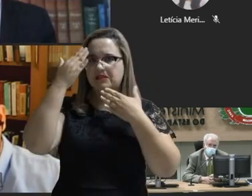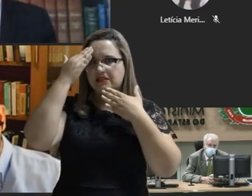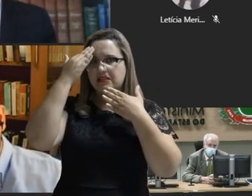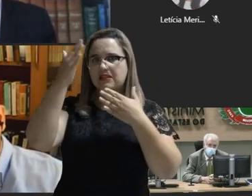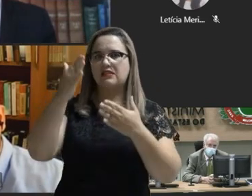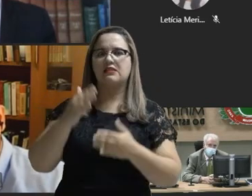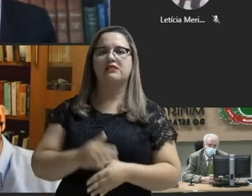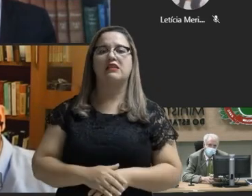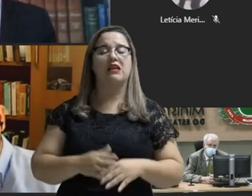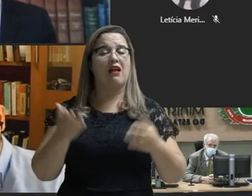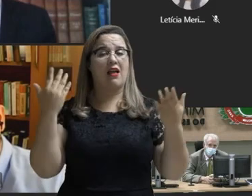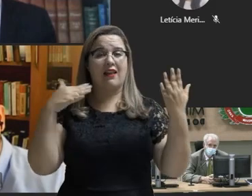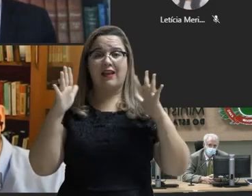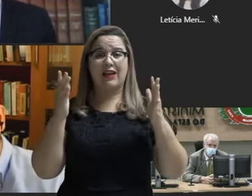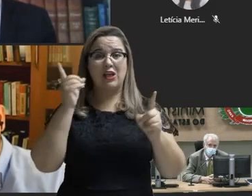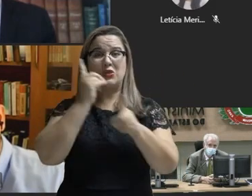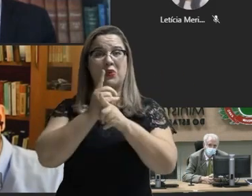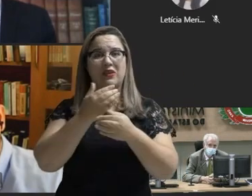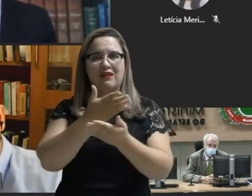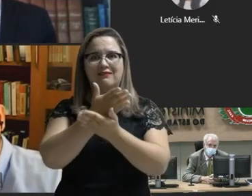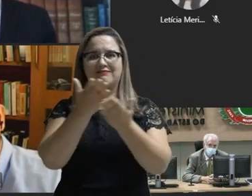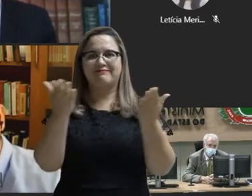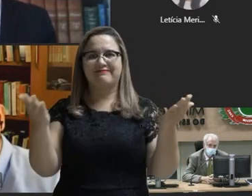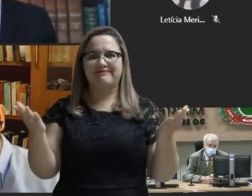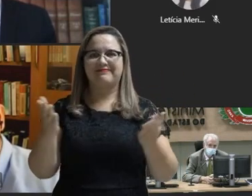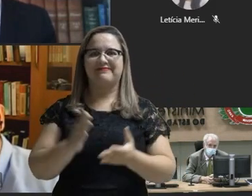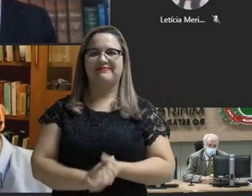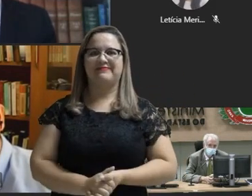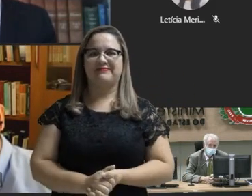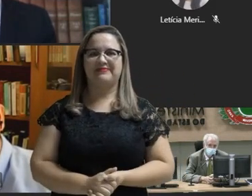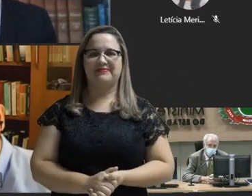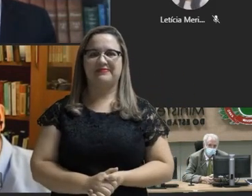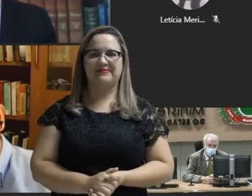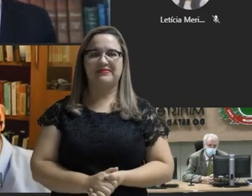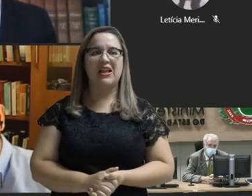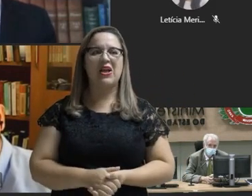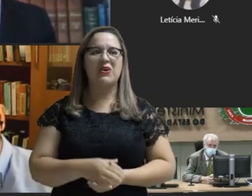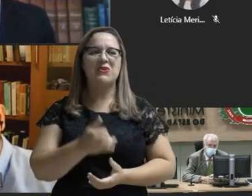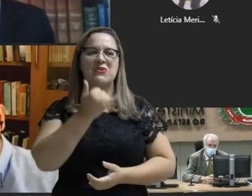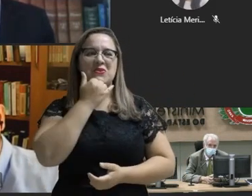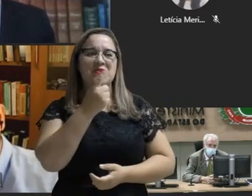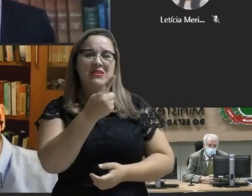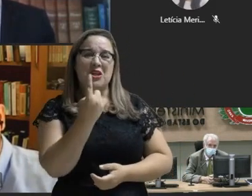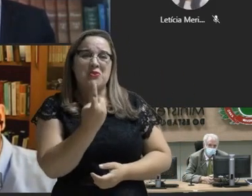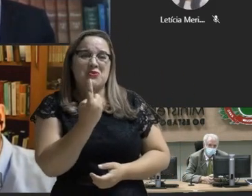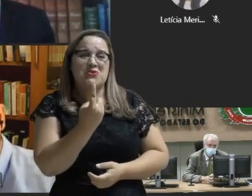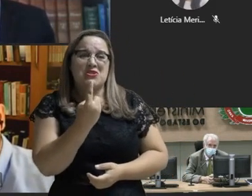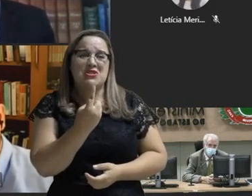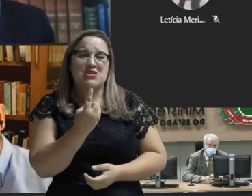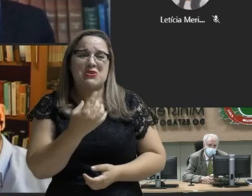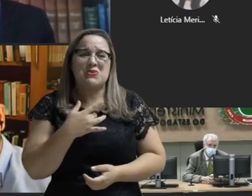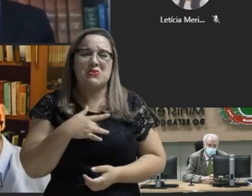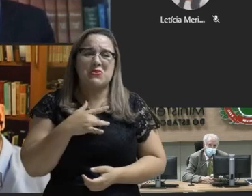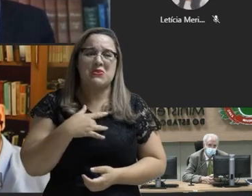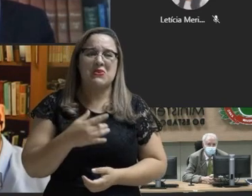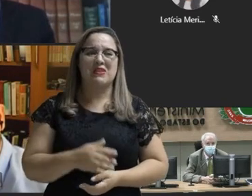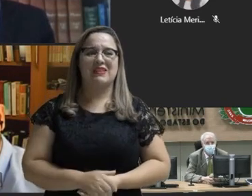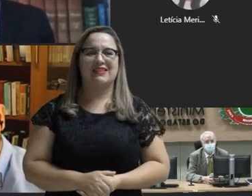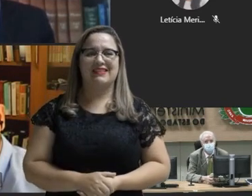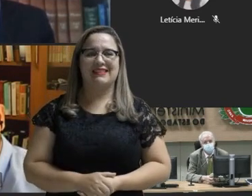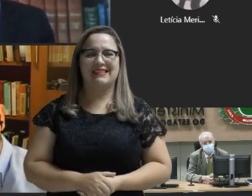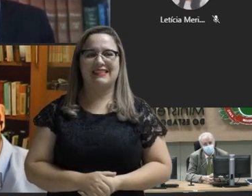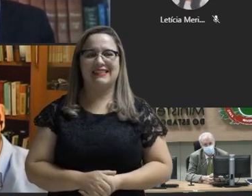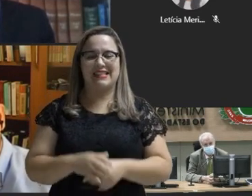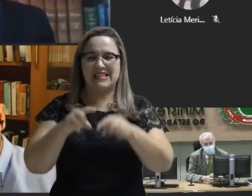alegria de vê-los todos. E, Hélio, eu estou, assim, condoído de você estar sozinho aí, viu? Solitário nessa imensa sala